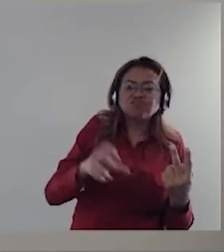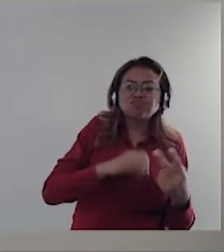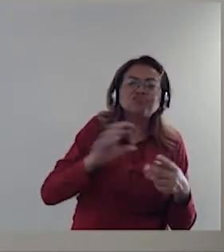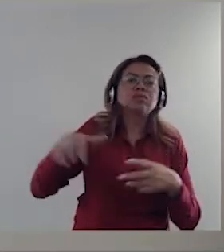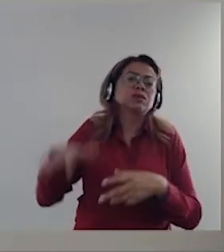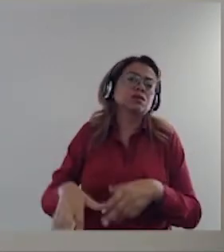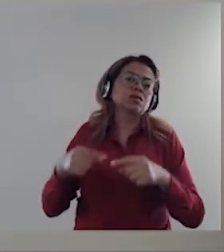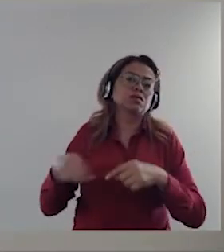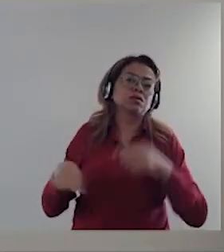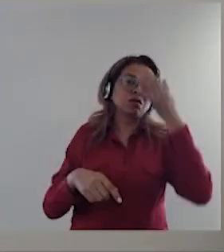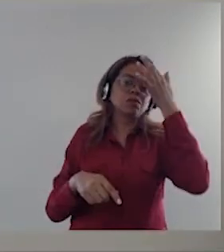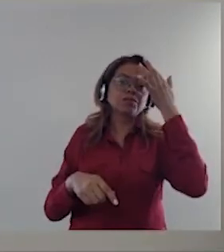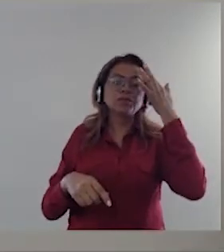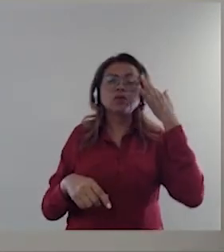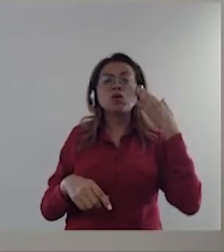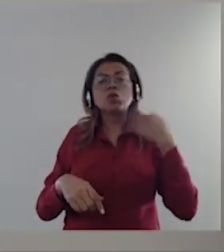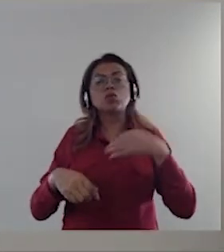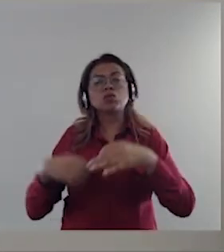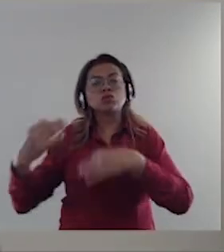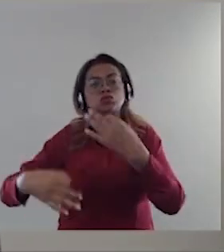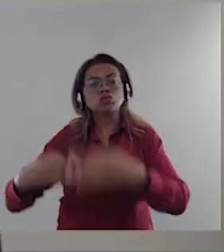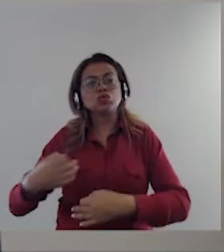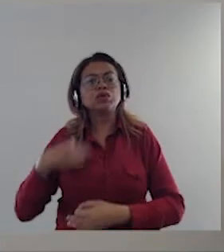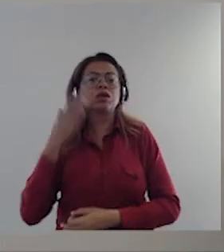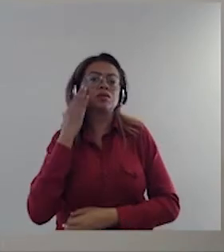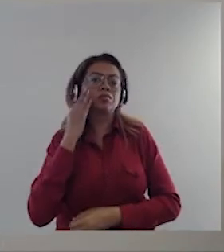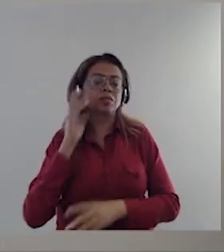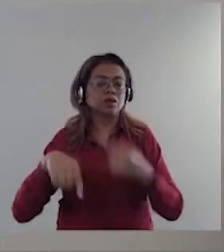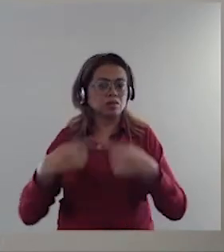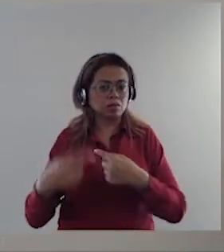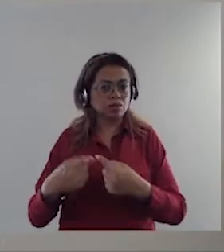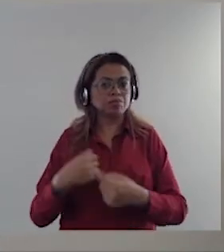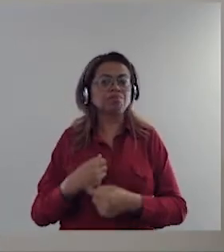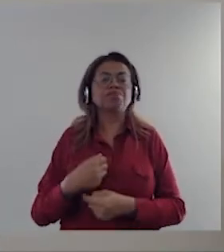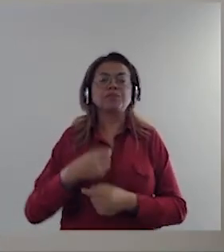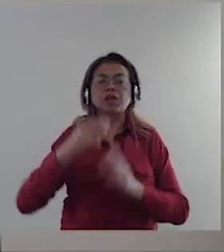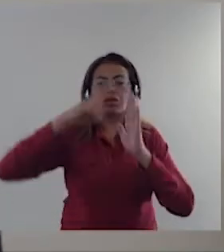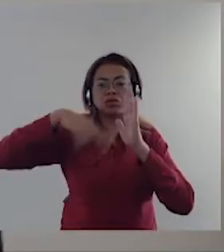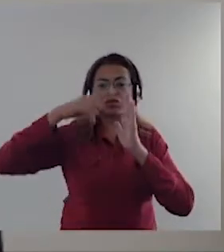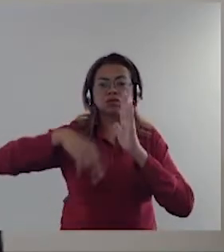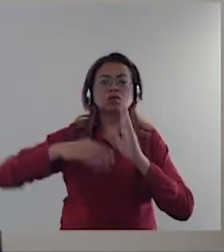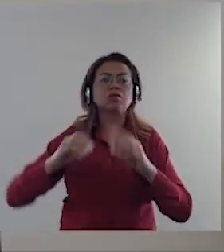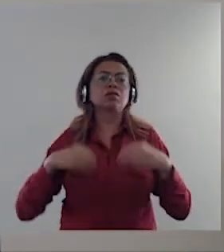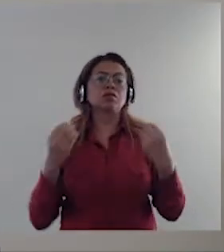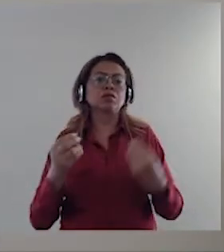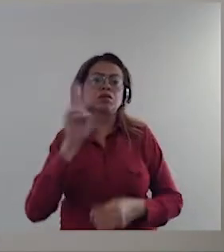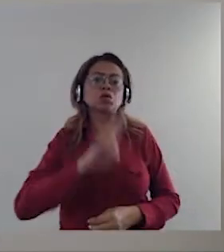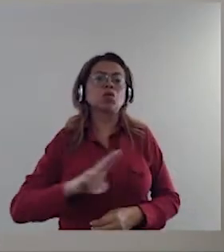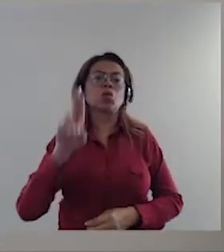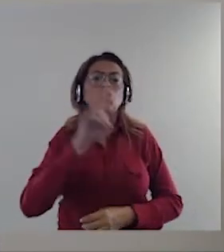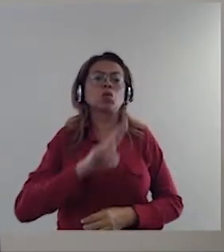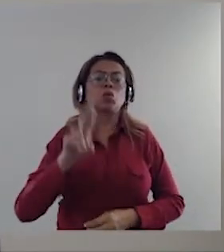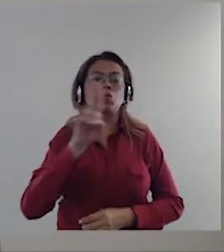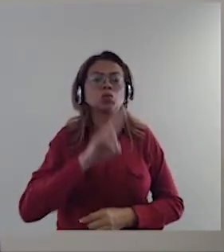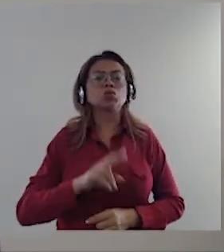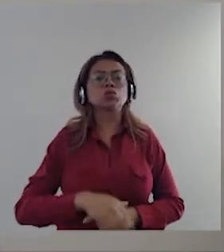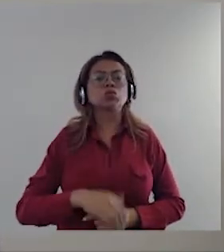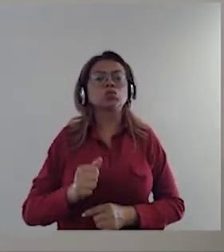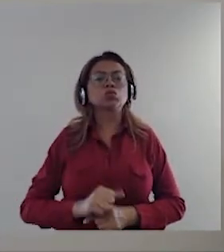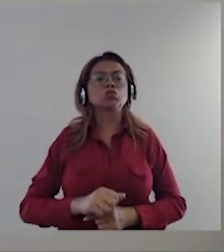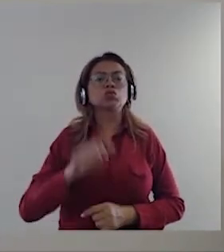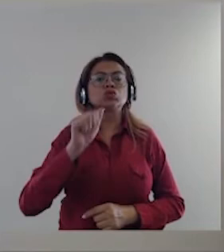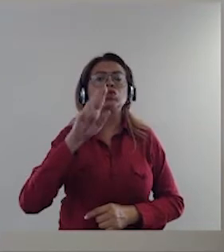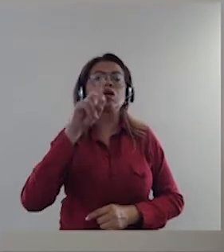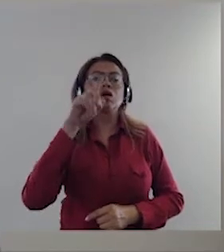outra questão também que chama muita atenção no uso da tecnologia, essa sim a gente já passa por ela com mais frequência, é o uso de áudio